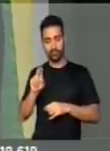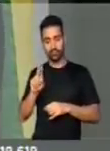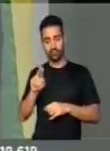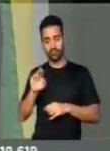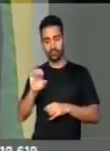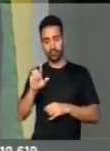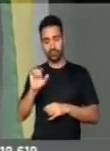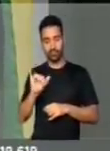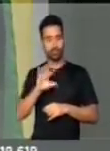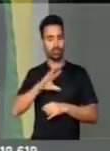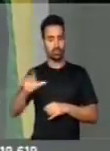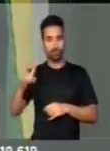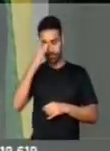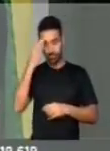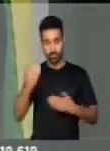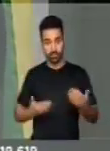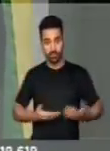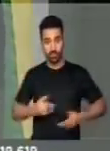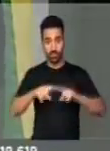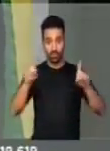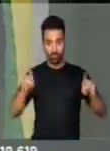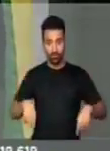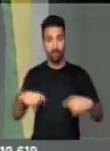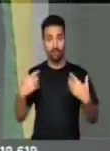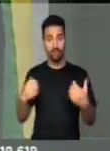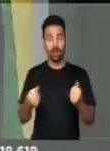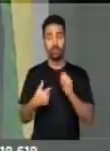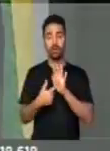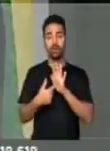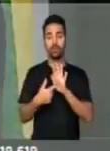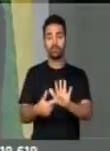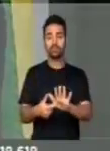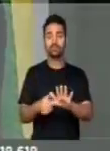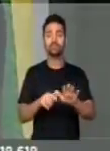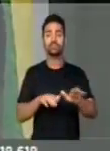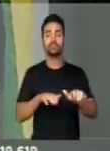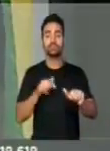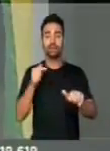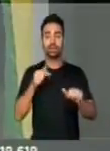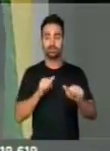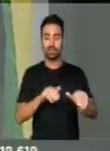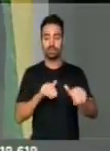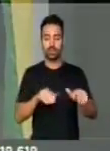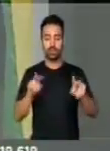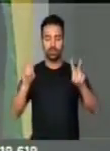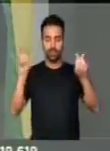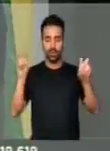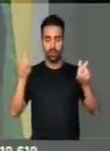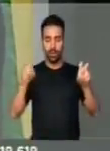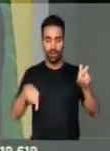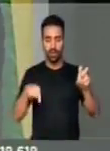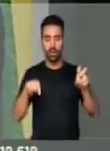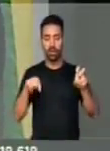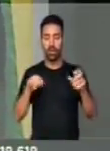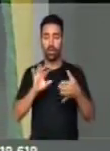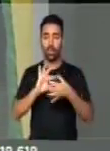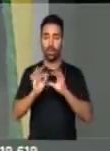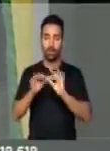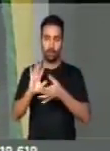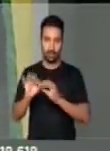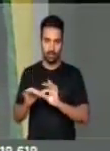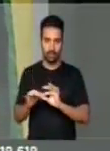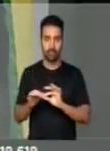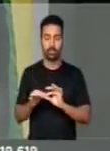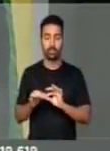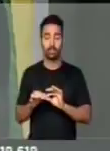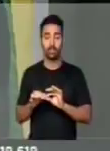os servidores, nós vamos apresentar o desfile de 7 de setembro, cujo tema será as Olimpíadas, serão os esportes. Montes